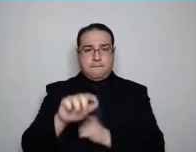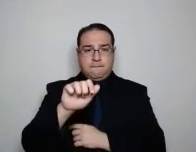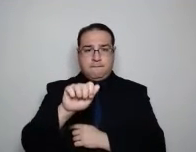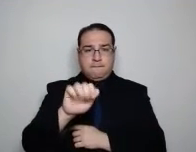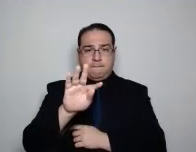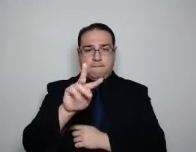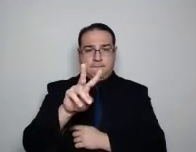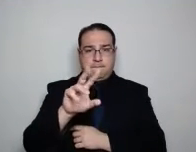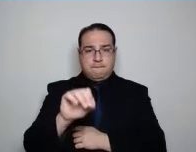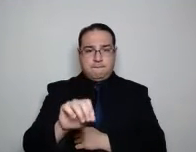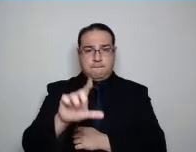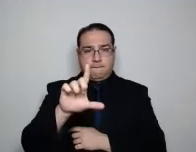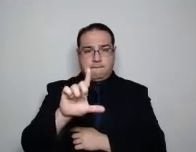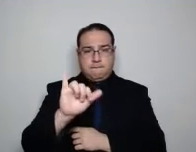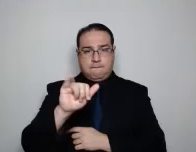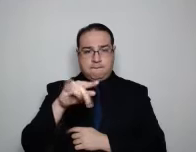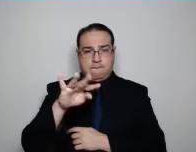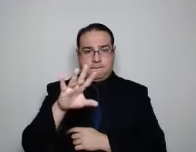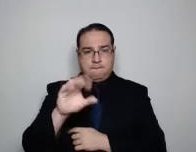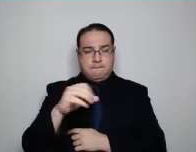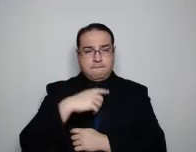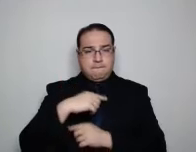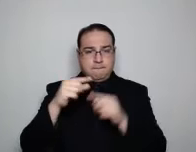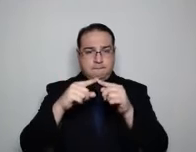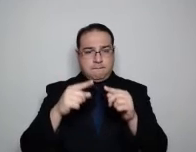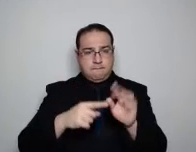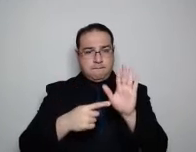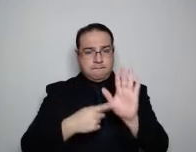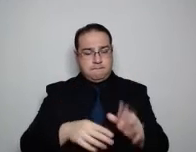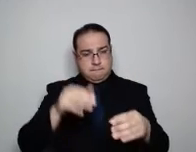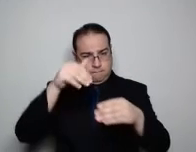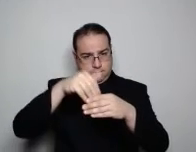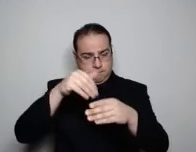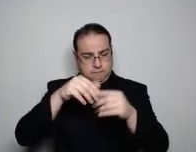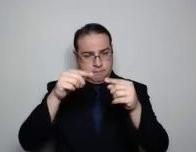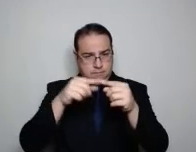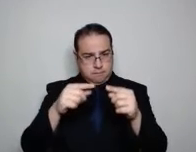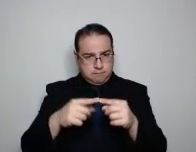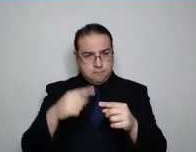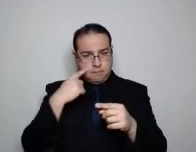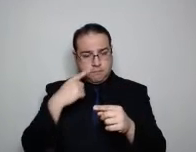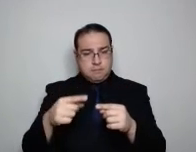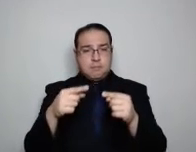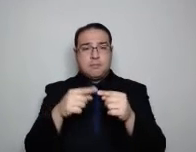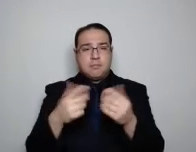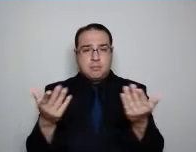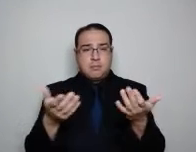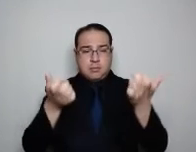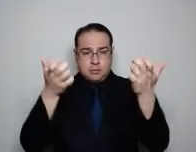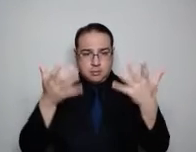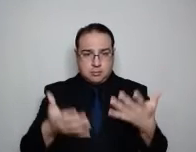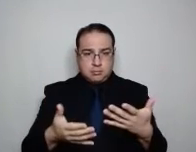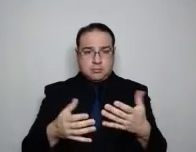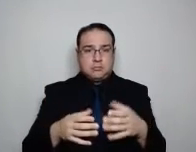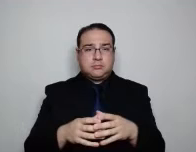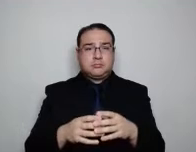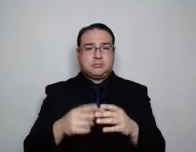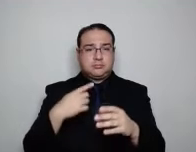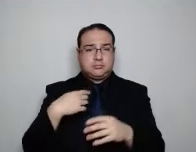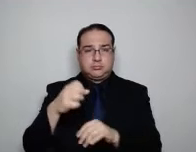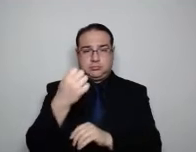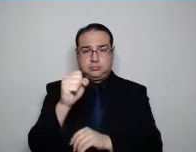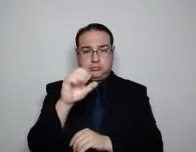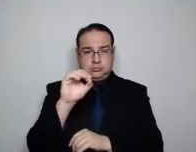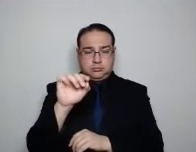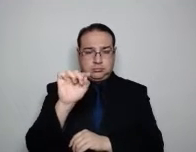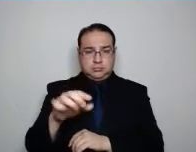é nesse diapasão que eu tenho votado e a Câmara tem sido unânime. 80 mil, 84